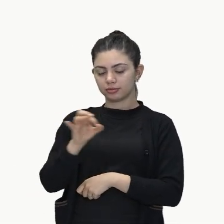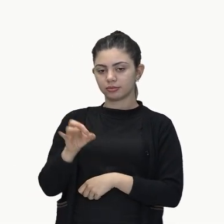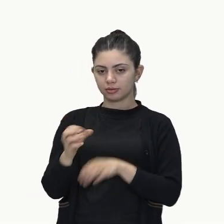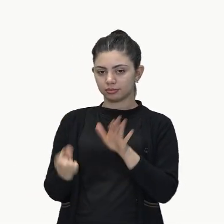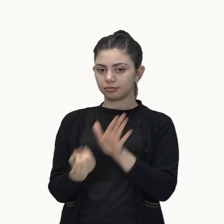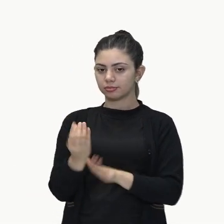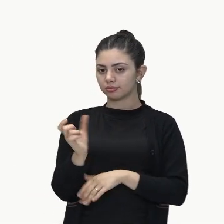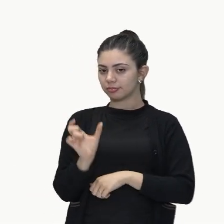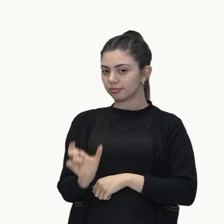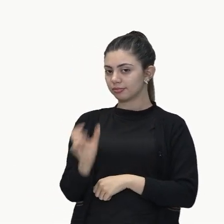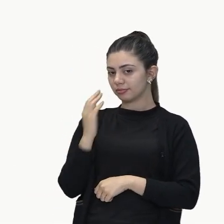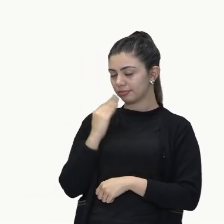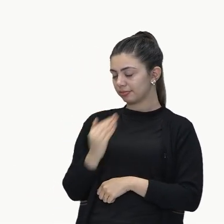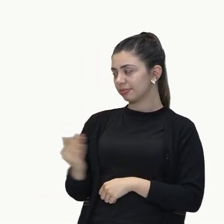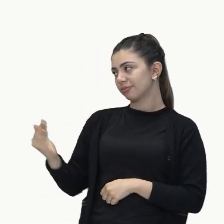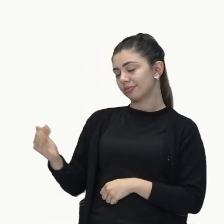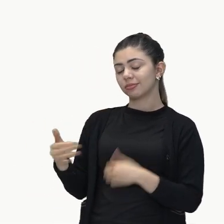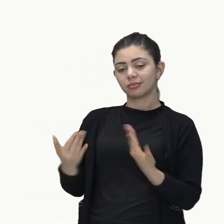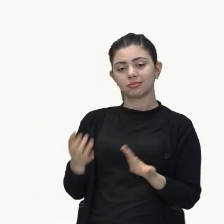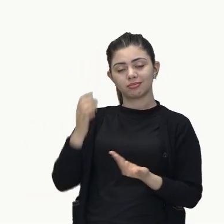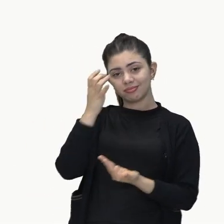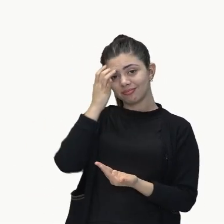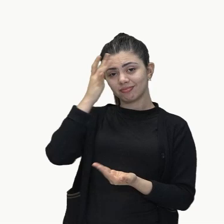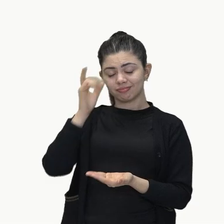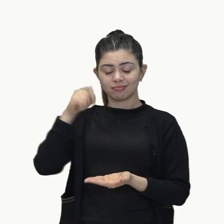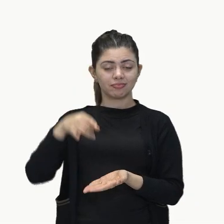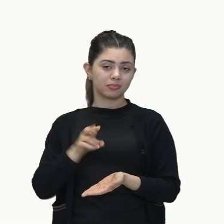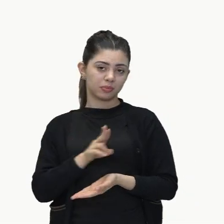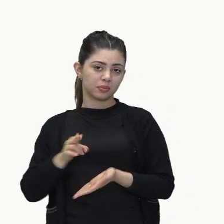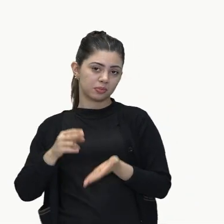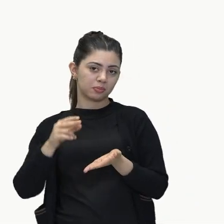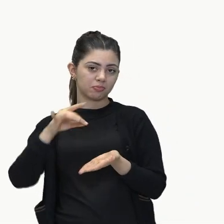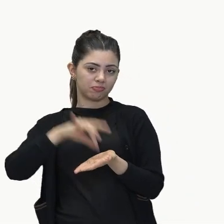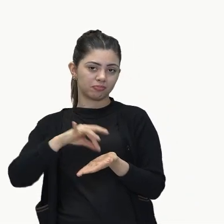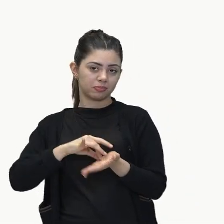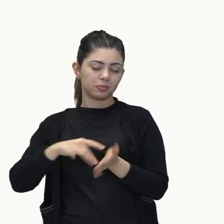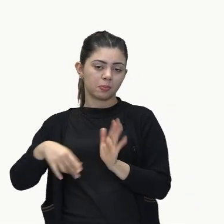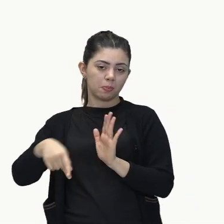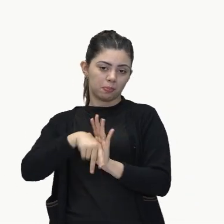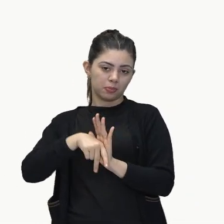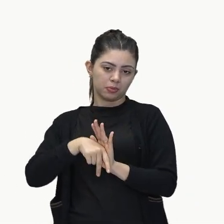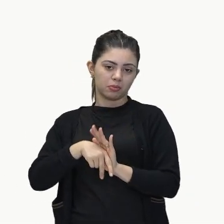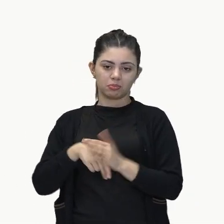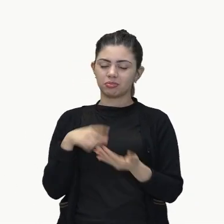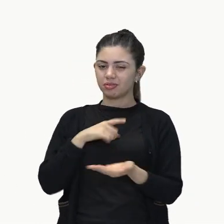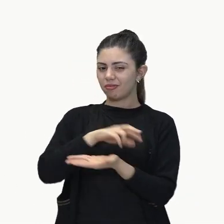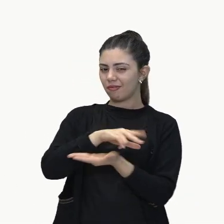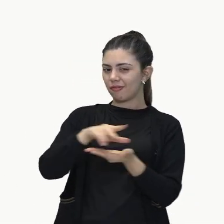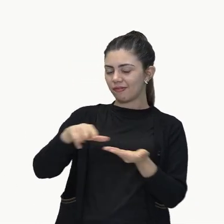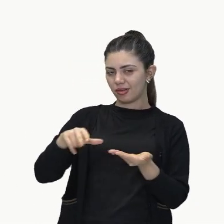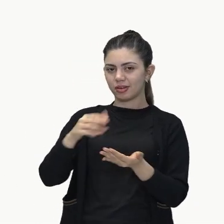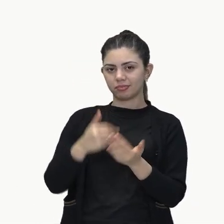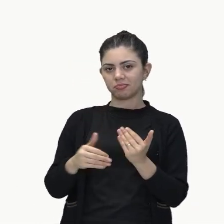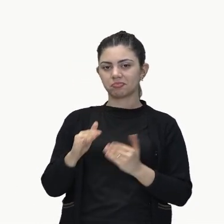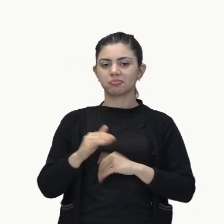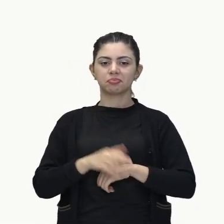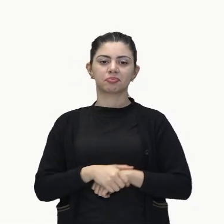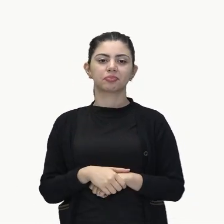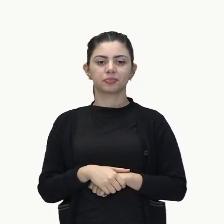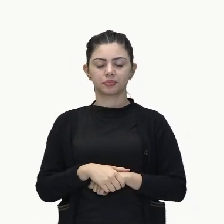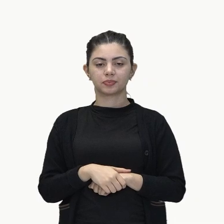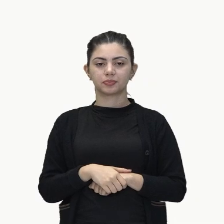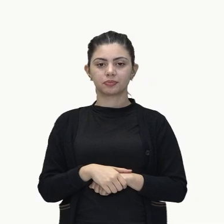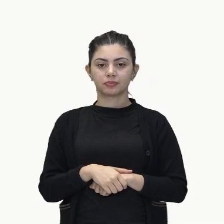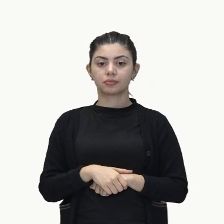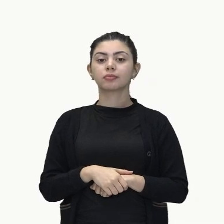etoxietano. É assim que se faz a nomenclatura oficial, etoxietano, metoxipropano e assim vai. E